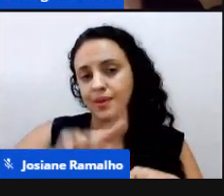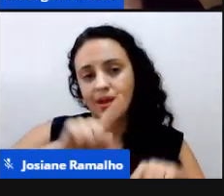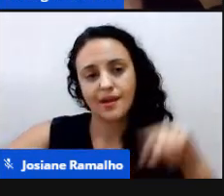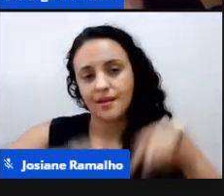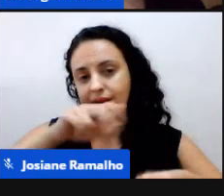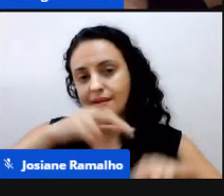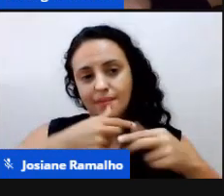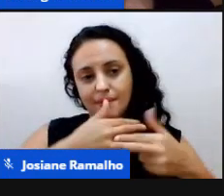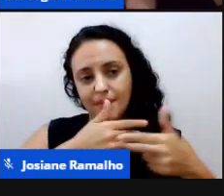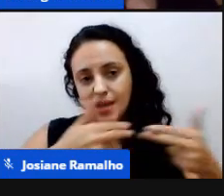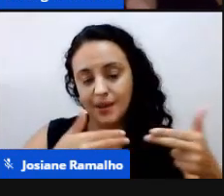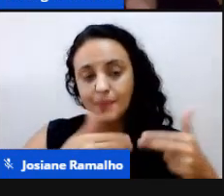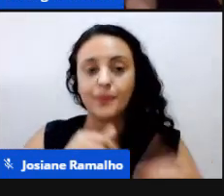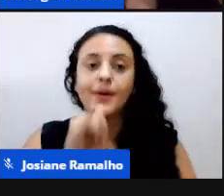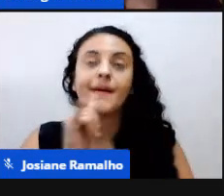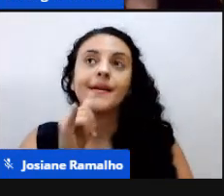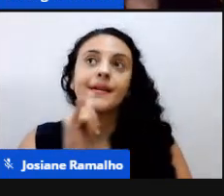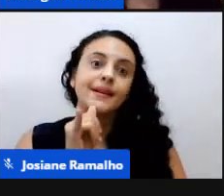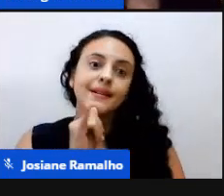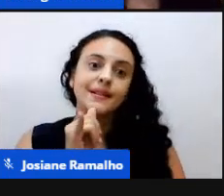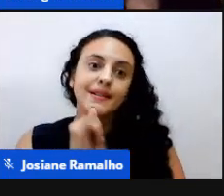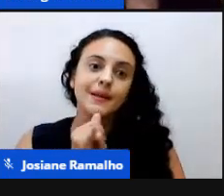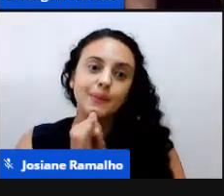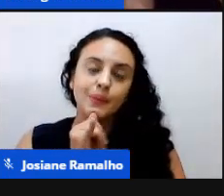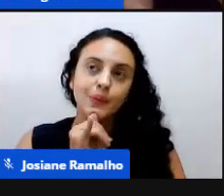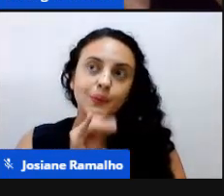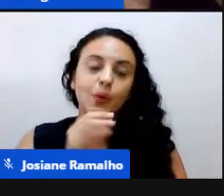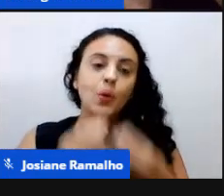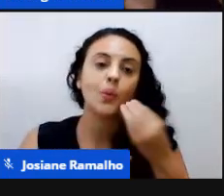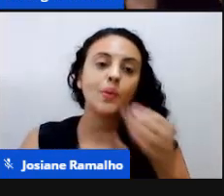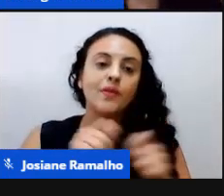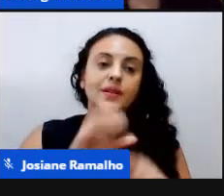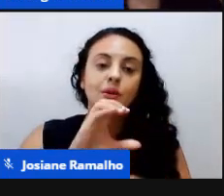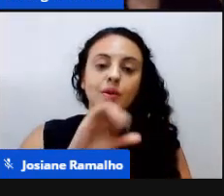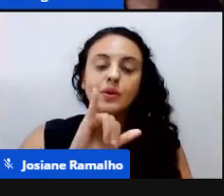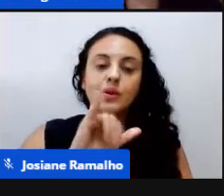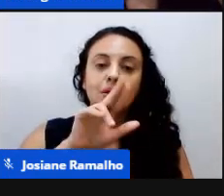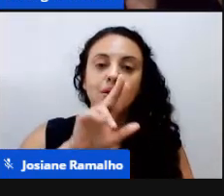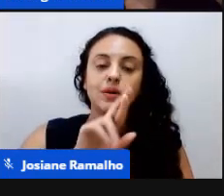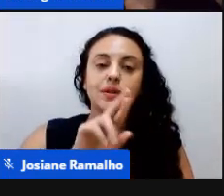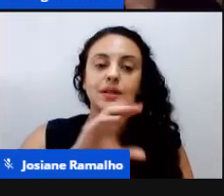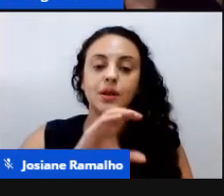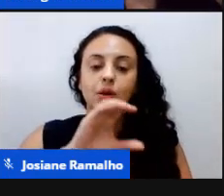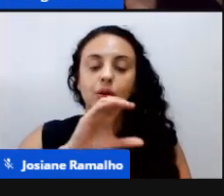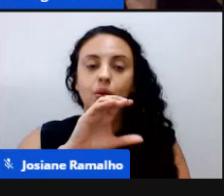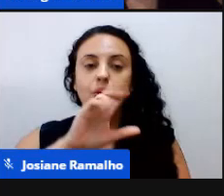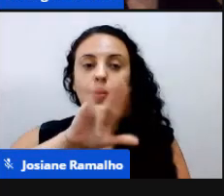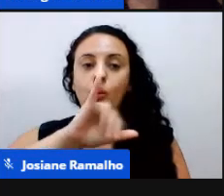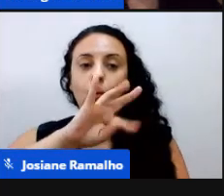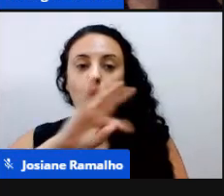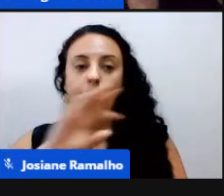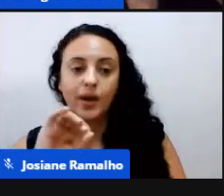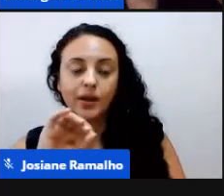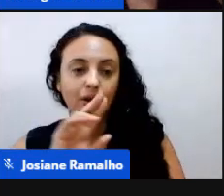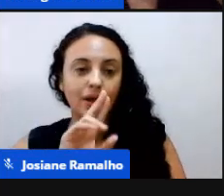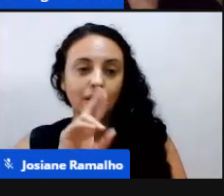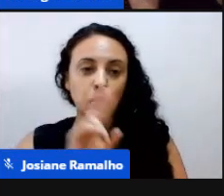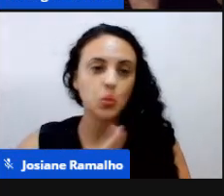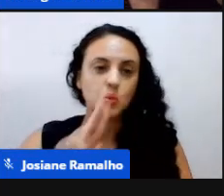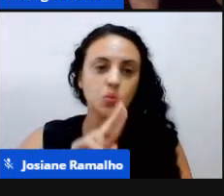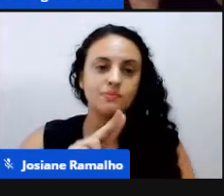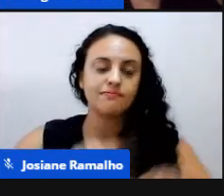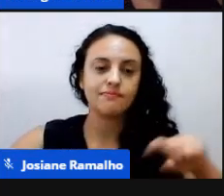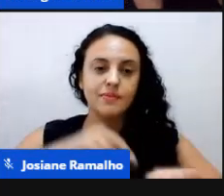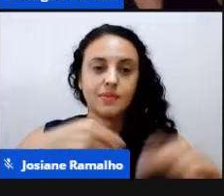por exemplo, quer ver um exemplo que eu posso dar um circuito sem material? Ele pula num pé só, depois ele pula com 2 pés, depois